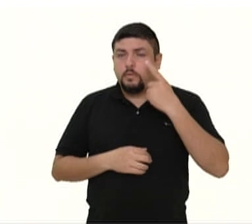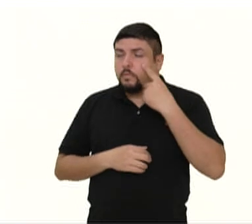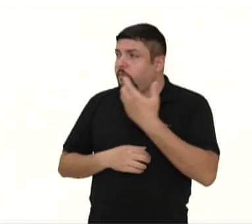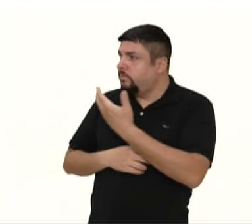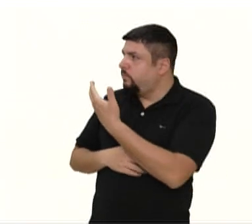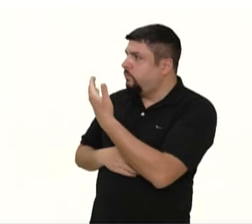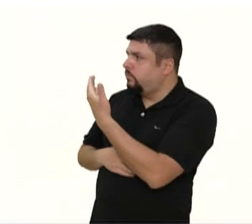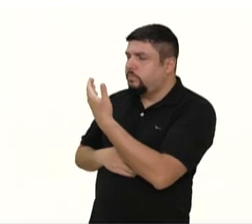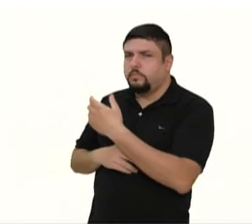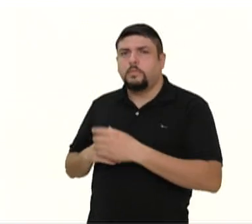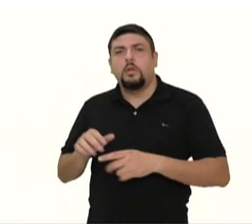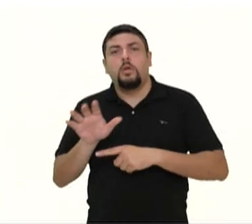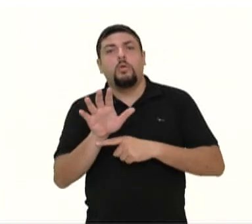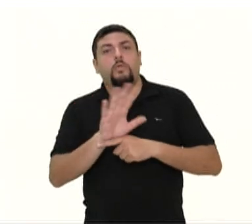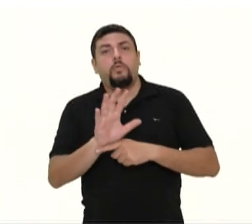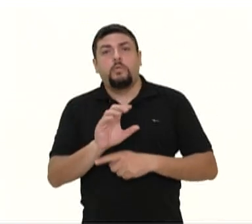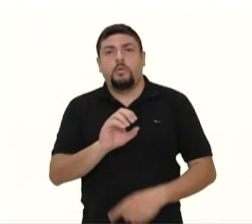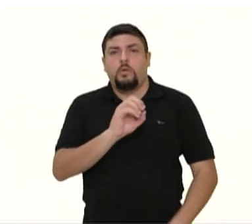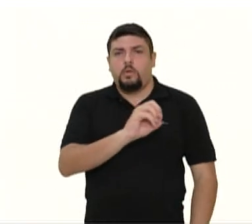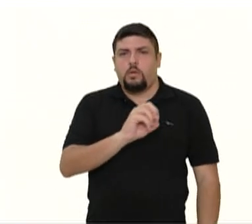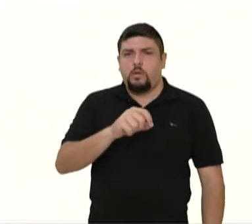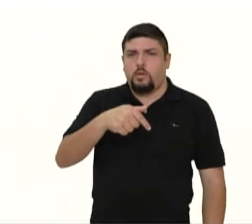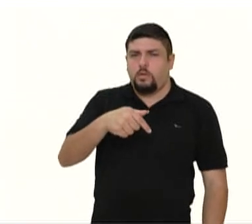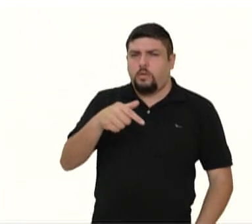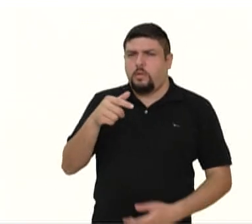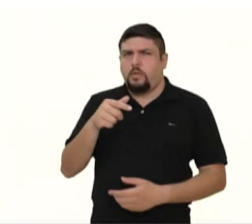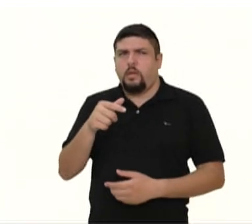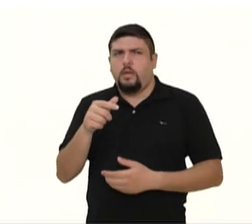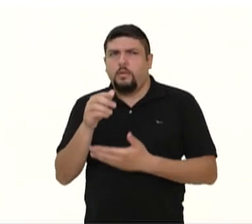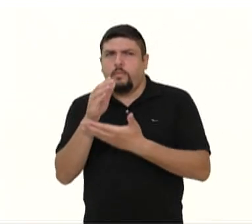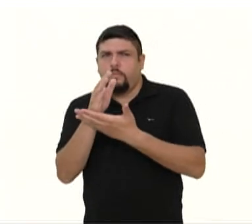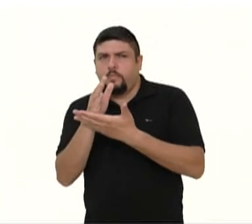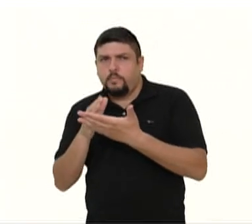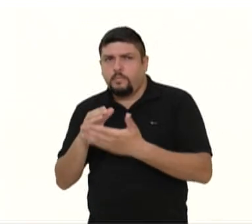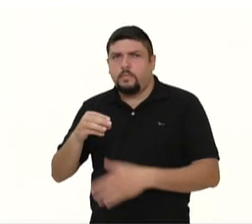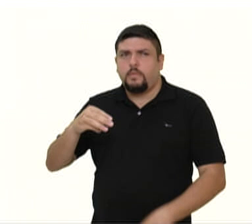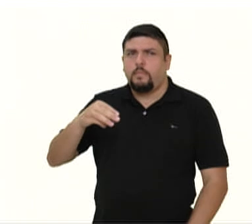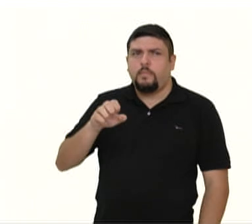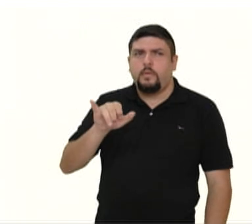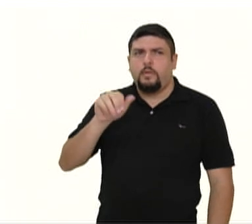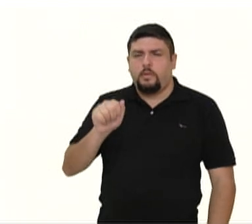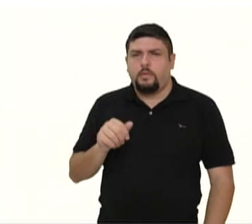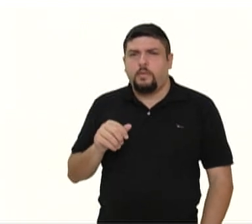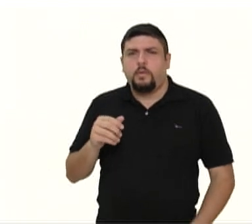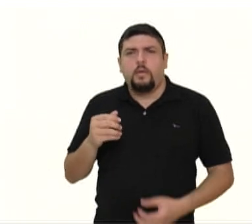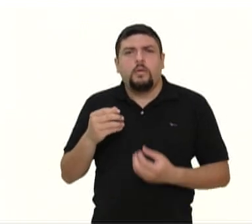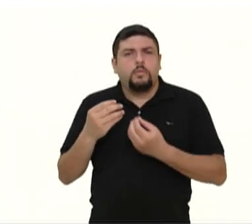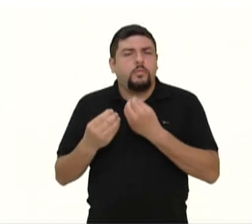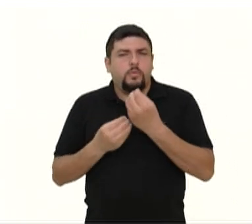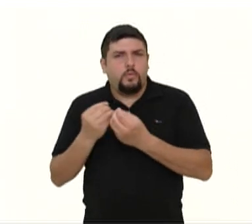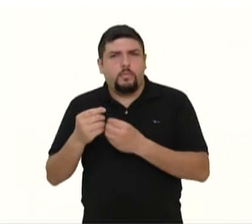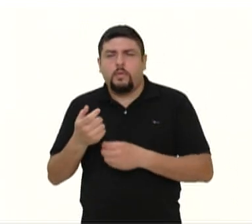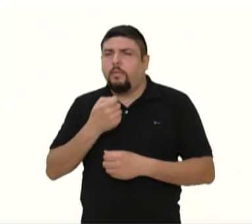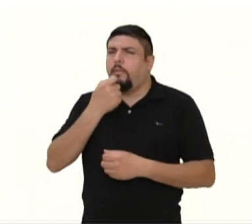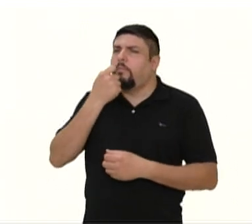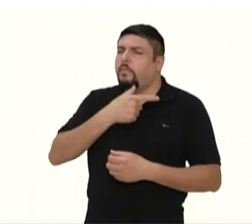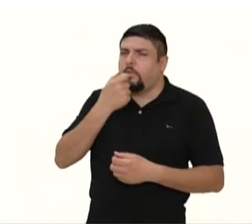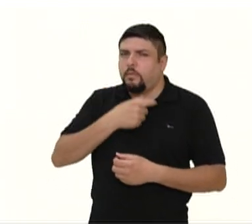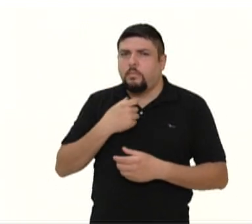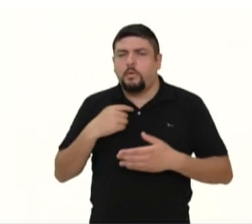filme 007 e meia no Carnaval, que o professor comentou, que é uma chanchada, né? Essa comédia aí do Victor Lima,